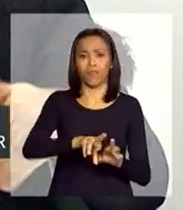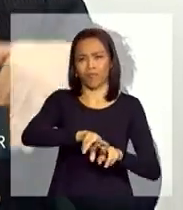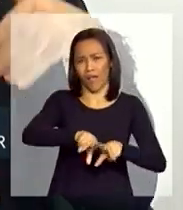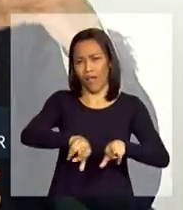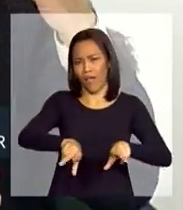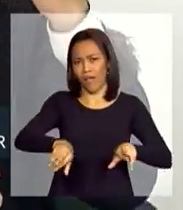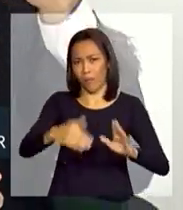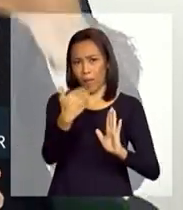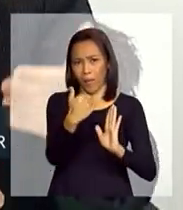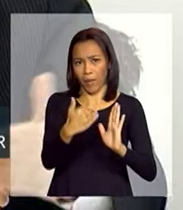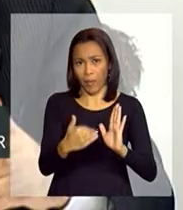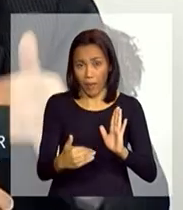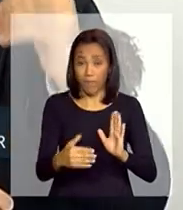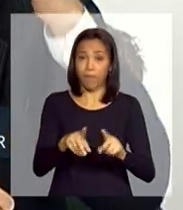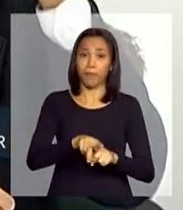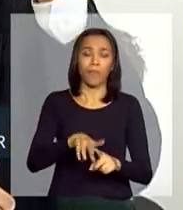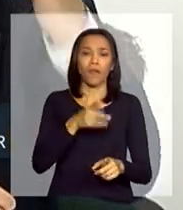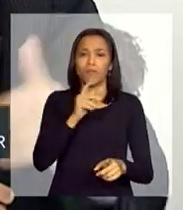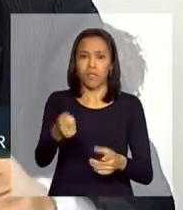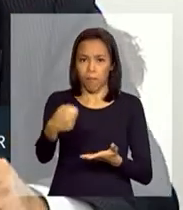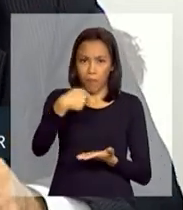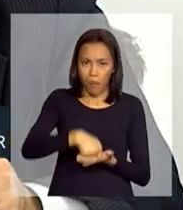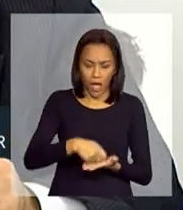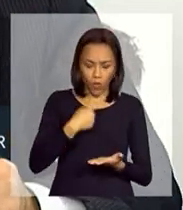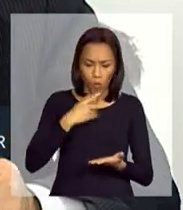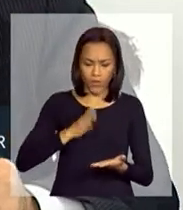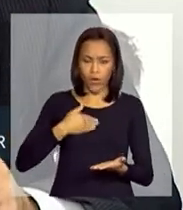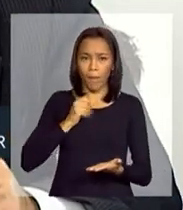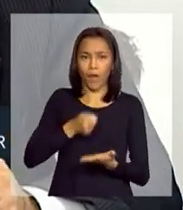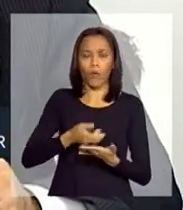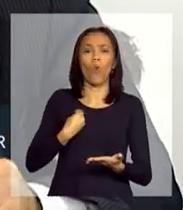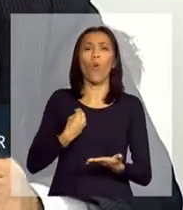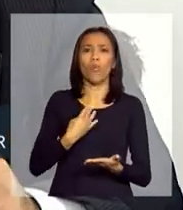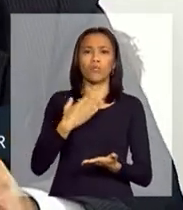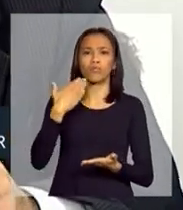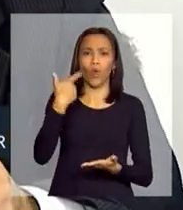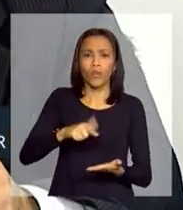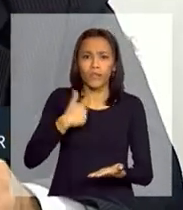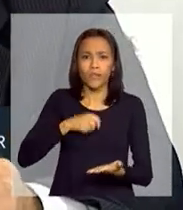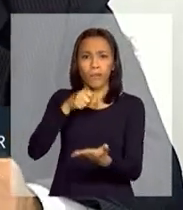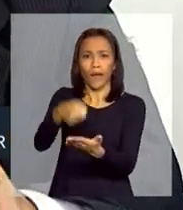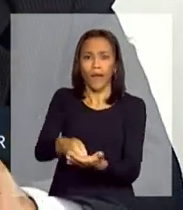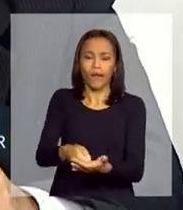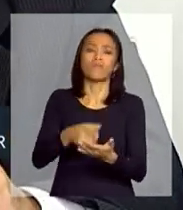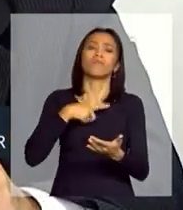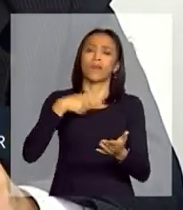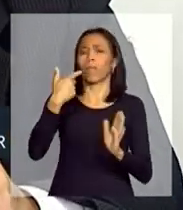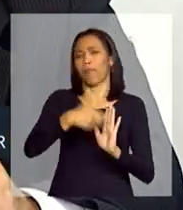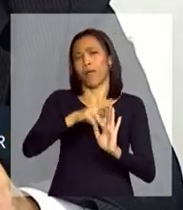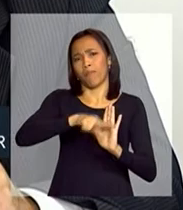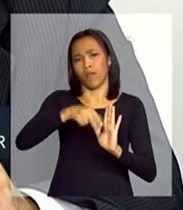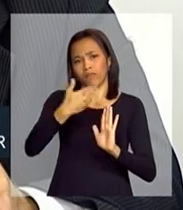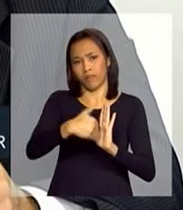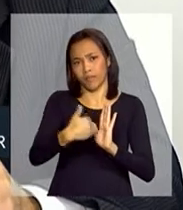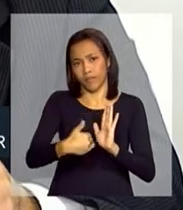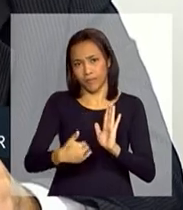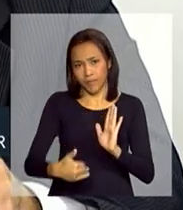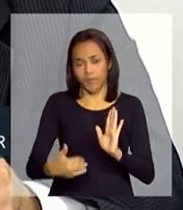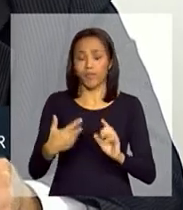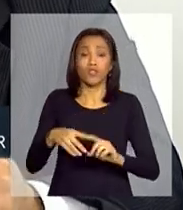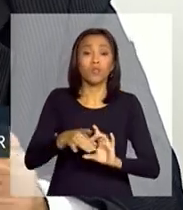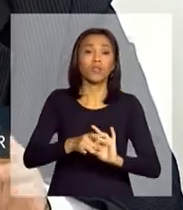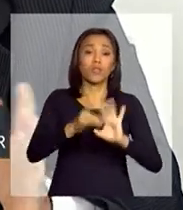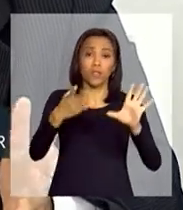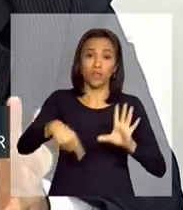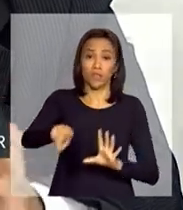de conta cobrança indevida e já está aprovado e nós estamos nisso colocando